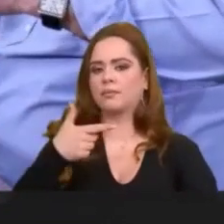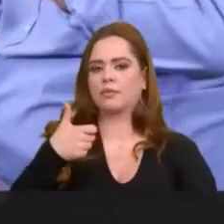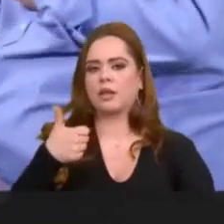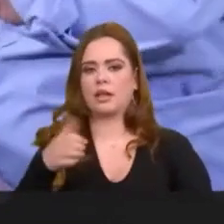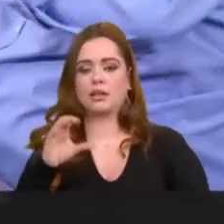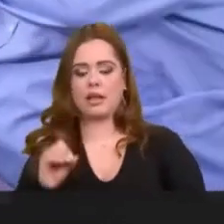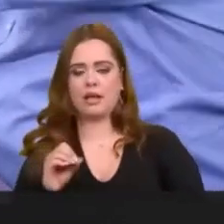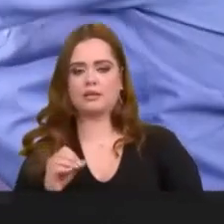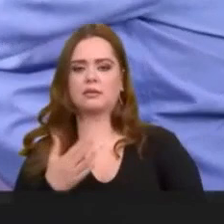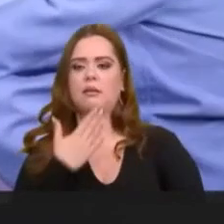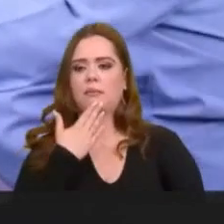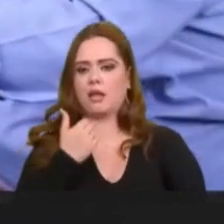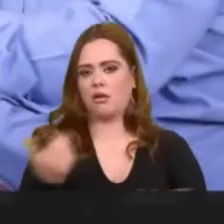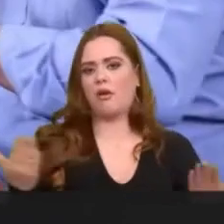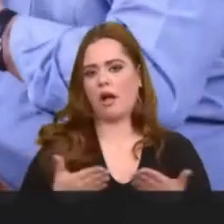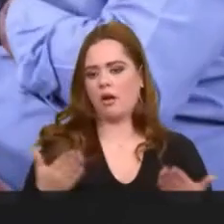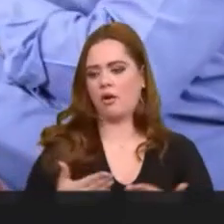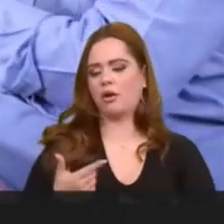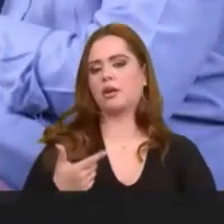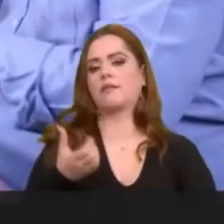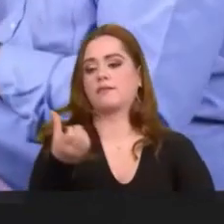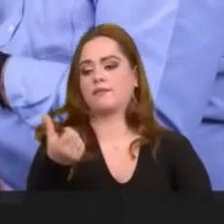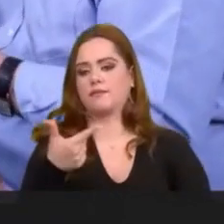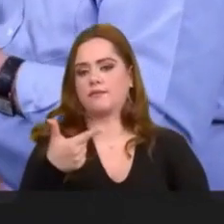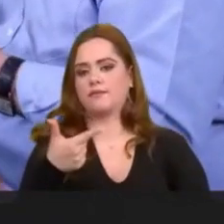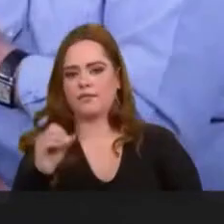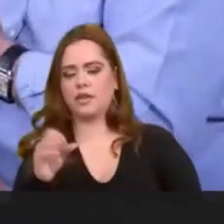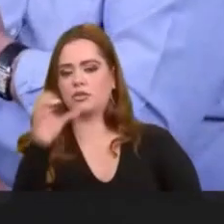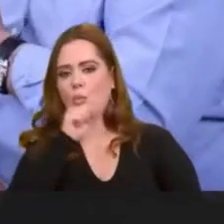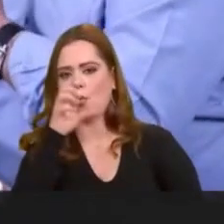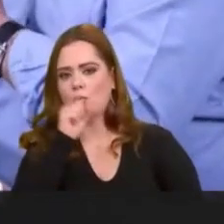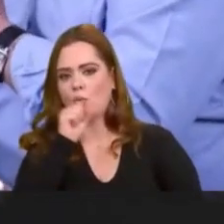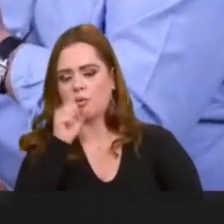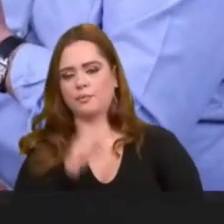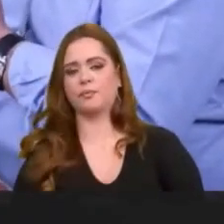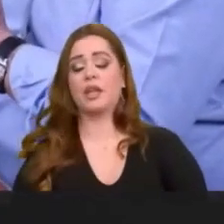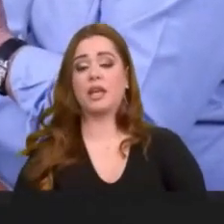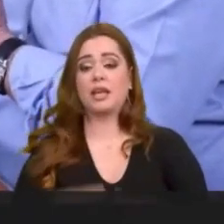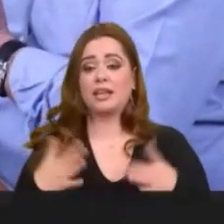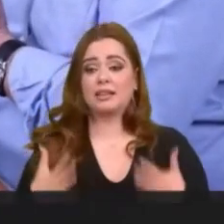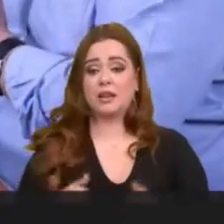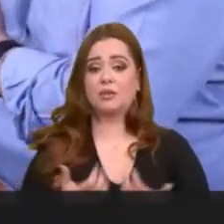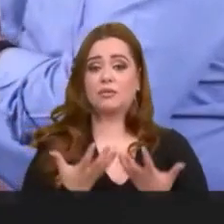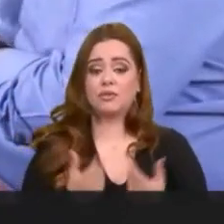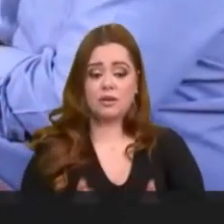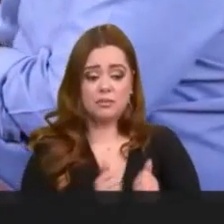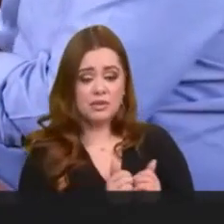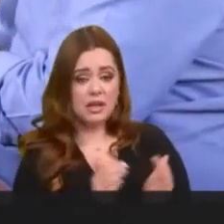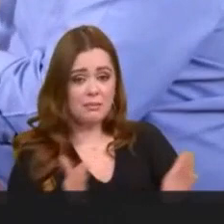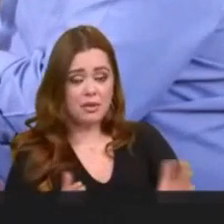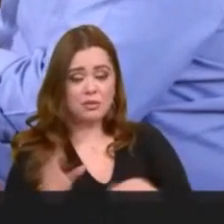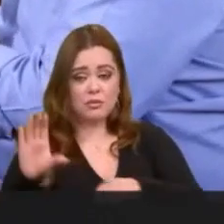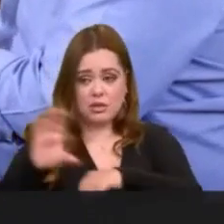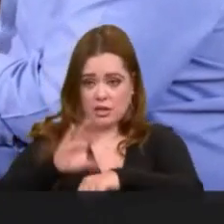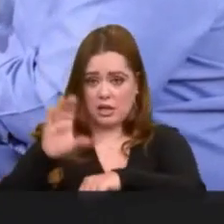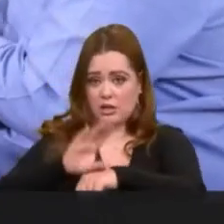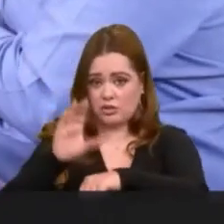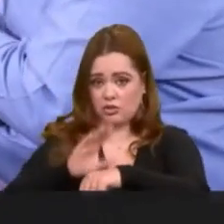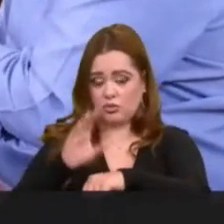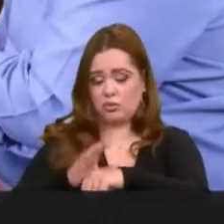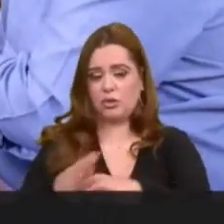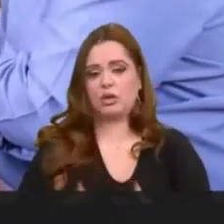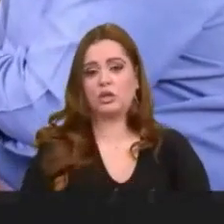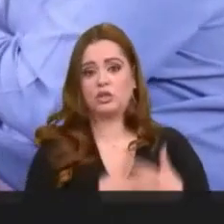vamos preparar para ele poder tirar seis e assim sucessivamente então nós abrimos uma linha de financiamento de máquinas